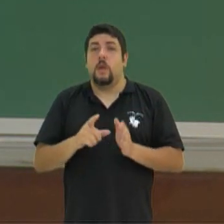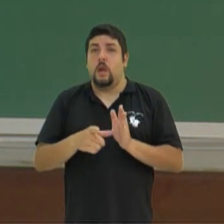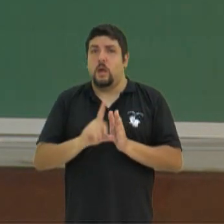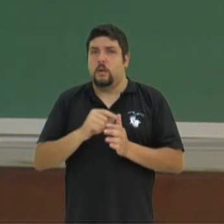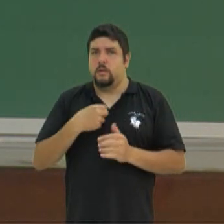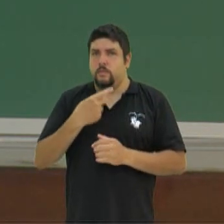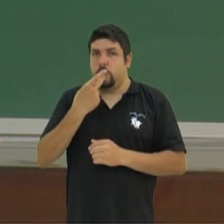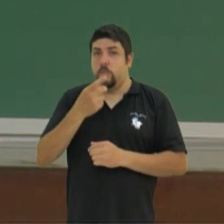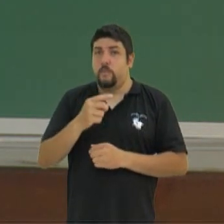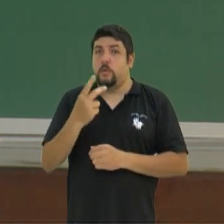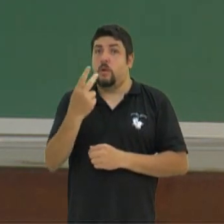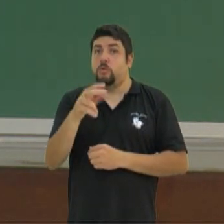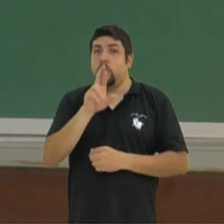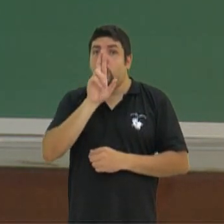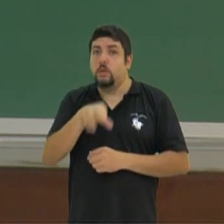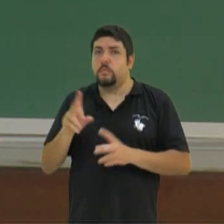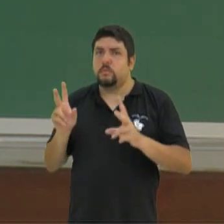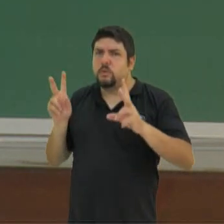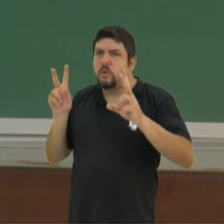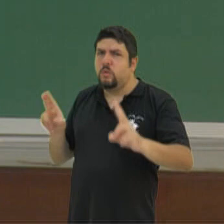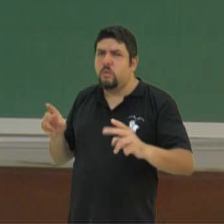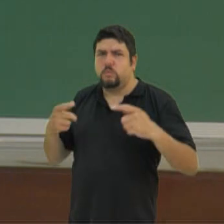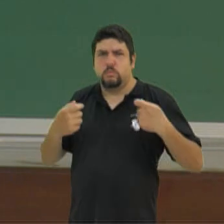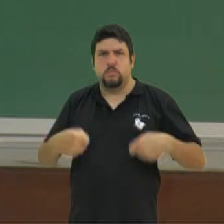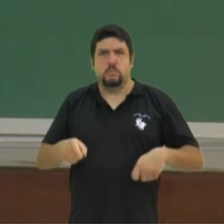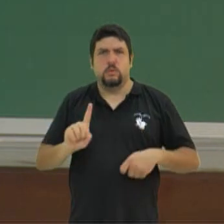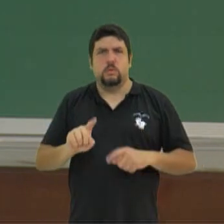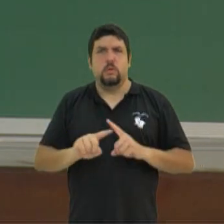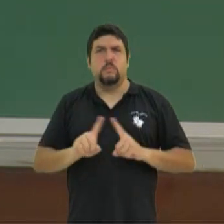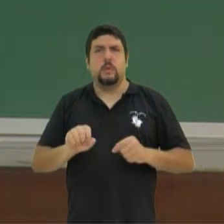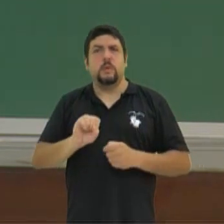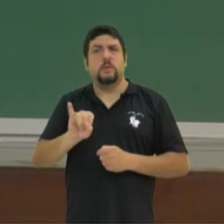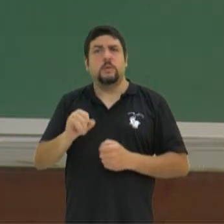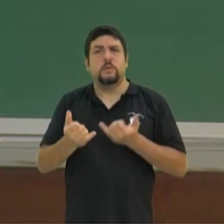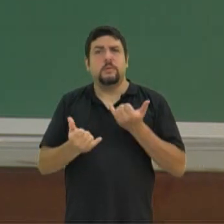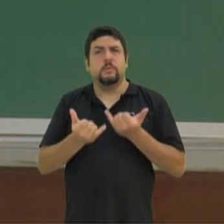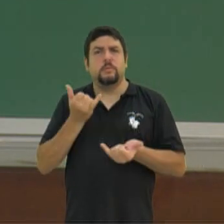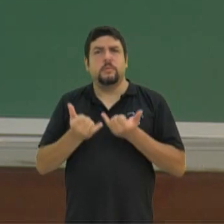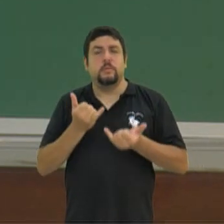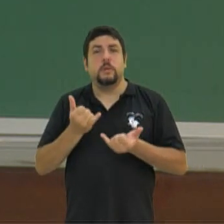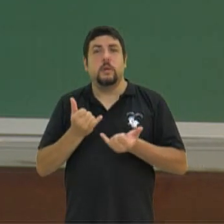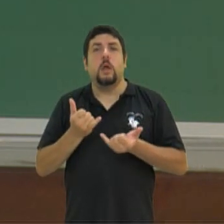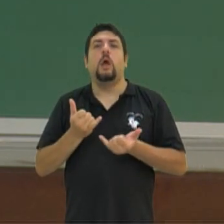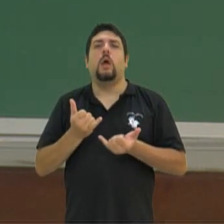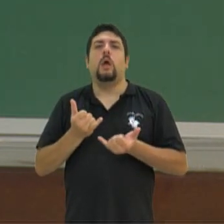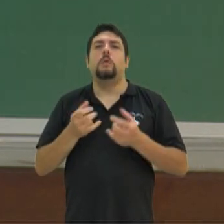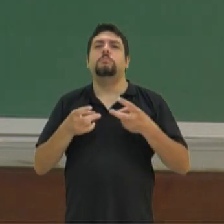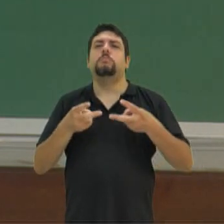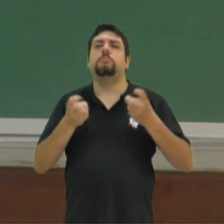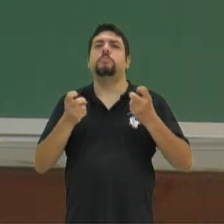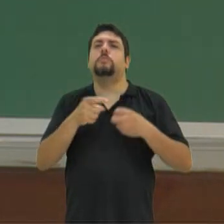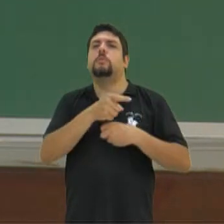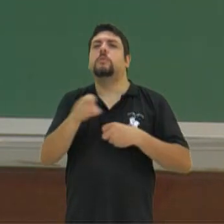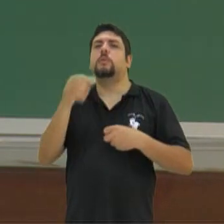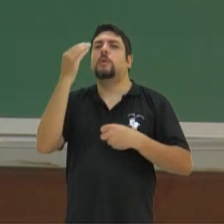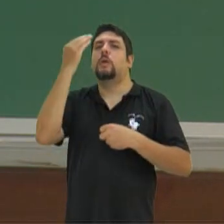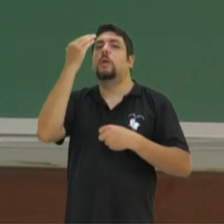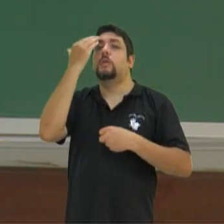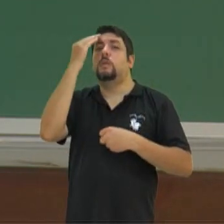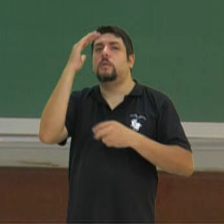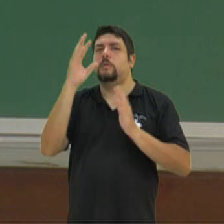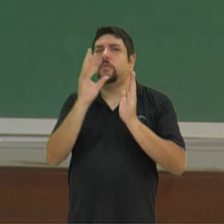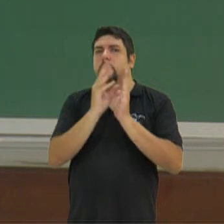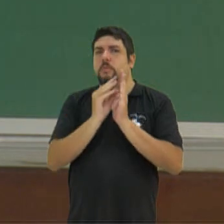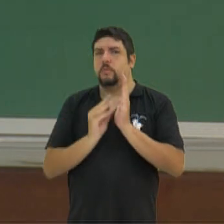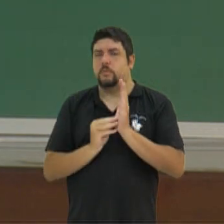não precisa estar exatamente como essa aqui, mas se ela estiver aproximada, significa que você compreendeu esses conceitos, esse